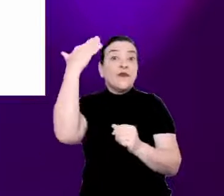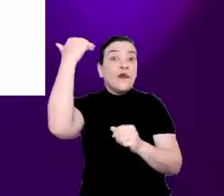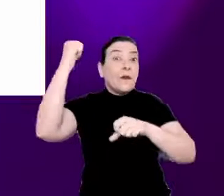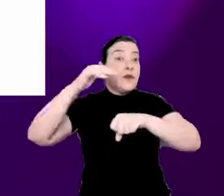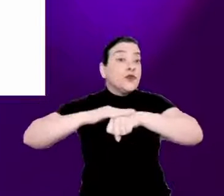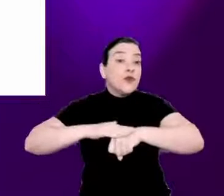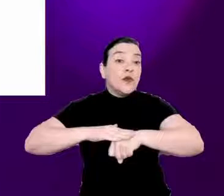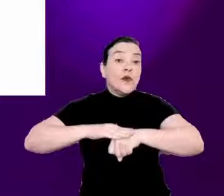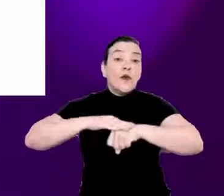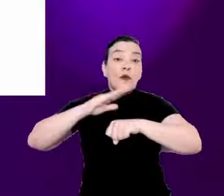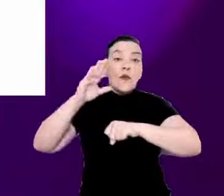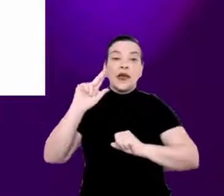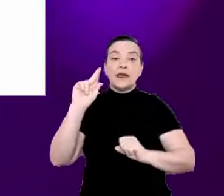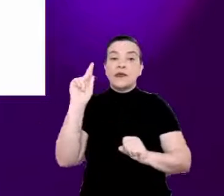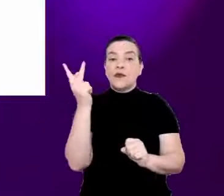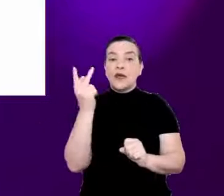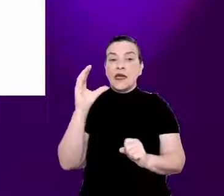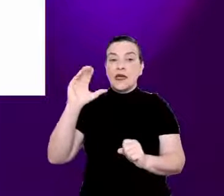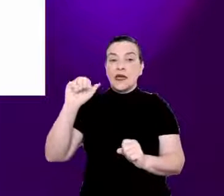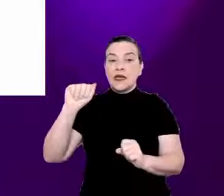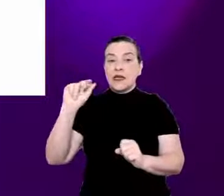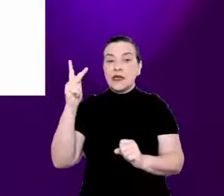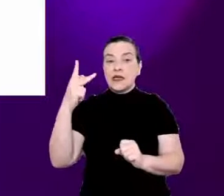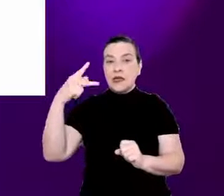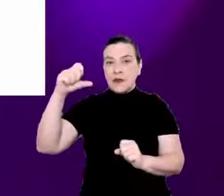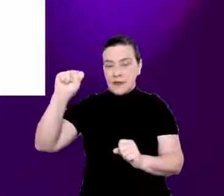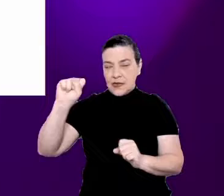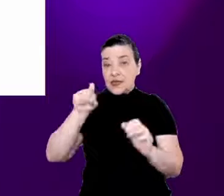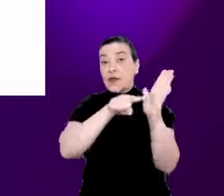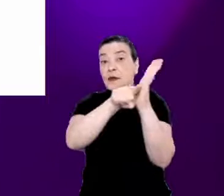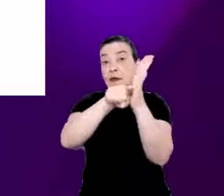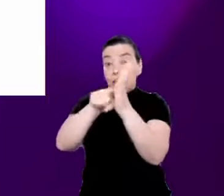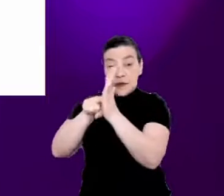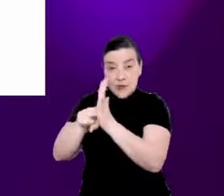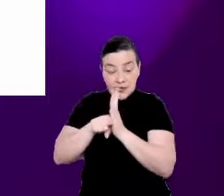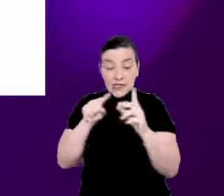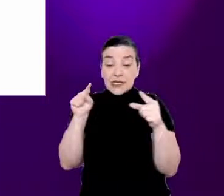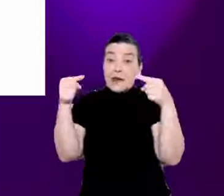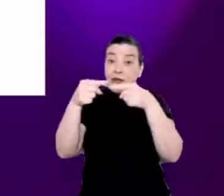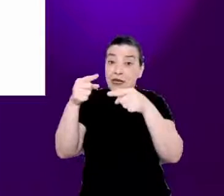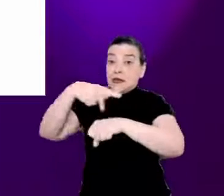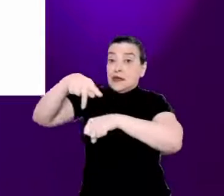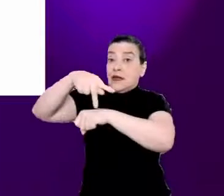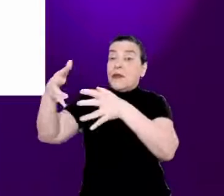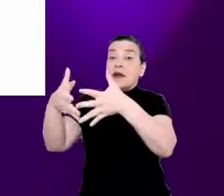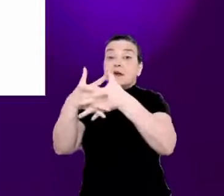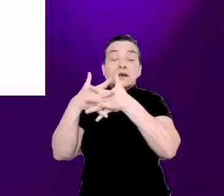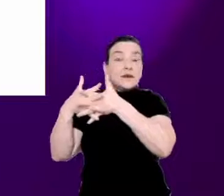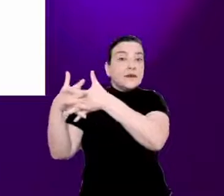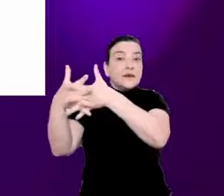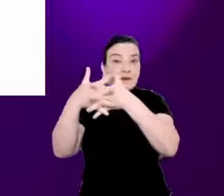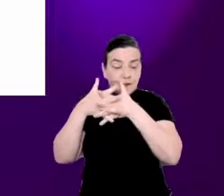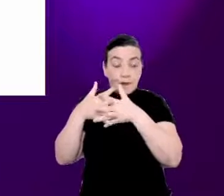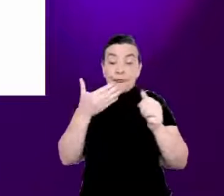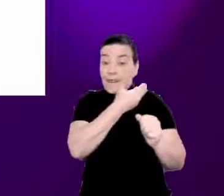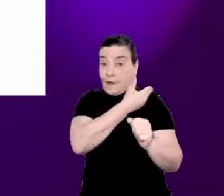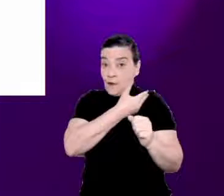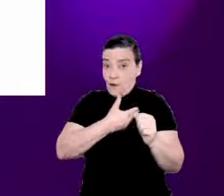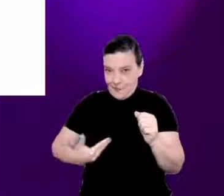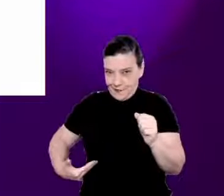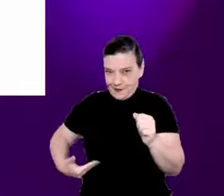deles é o AgeCaps. Então, o AgeCaps é uma pesquisa que é aplicada nos Estados Unidos, onde o governo